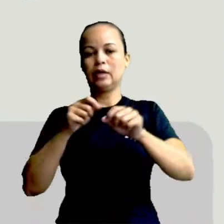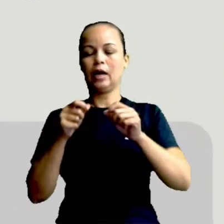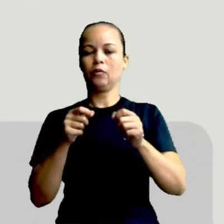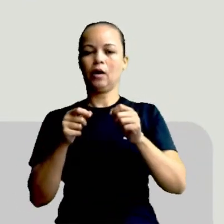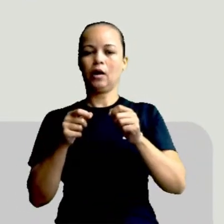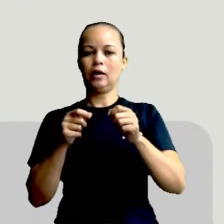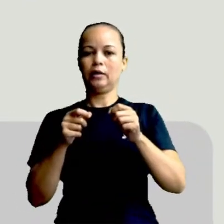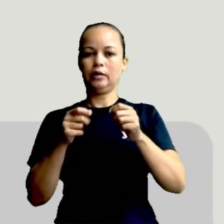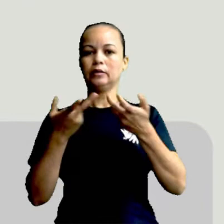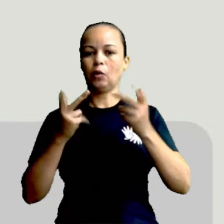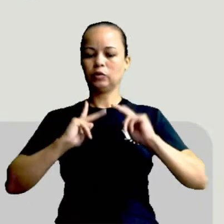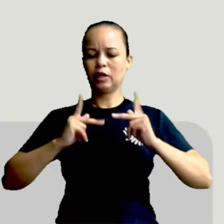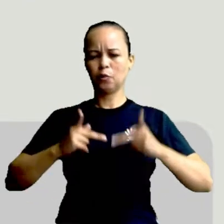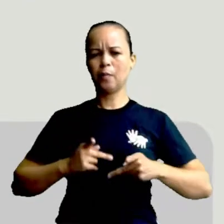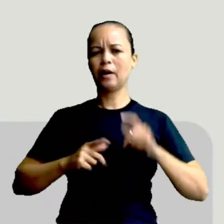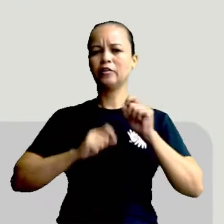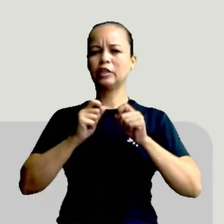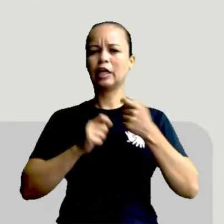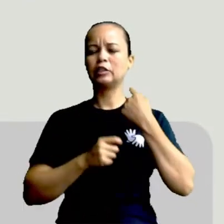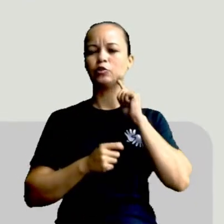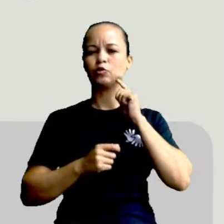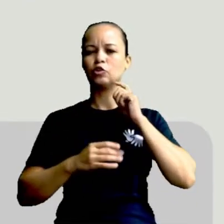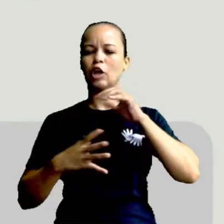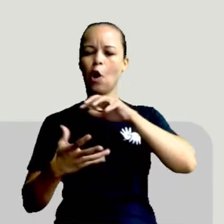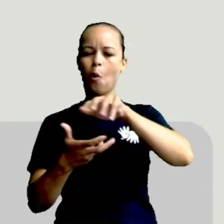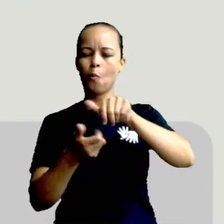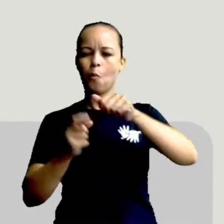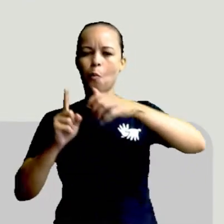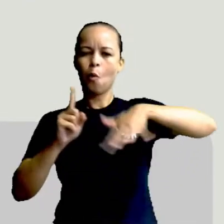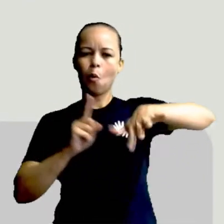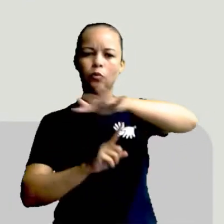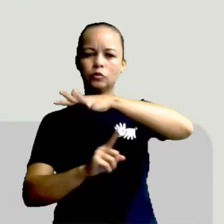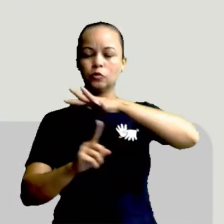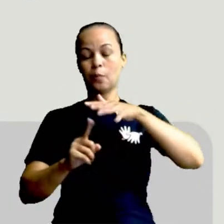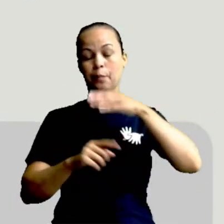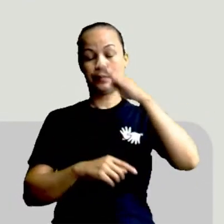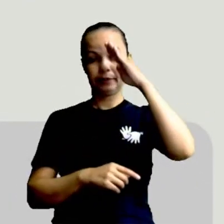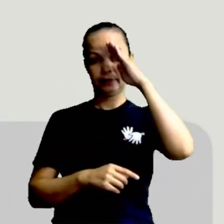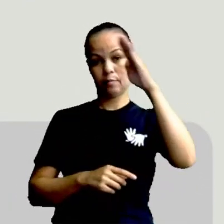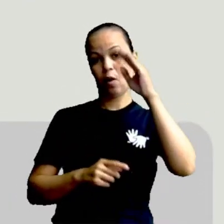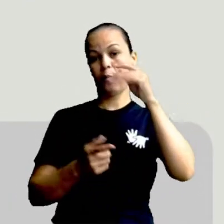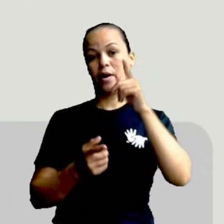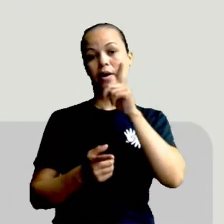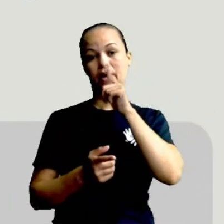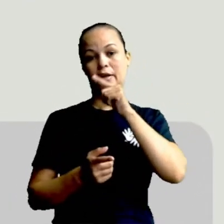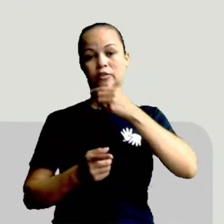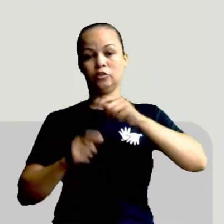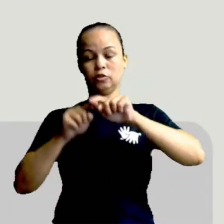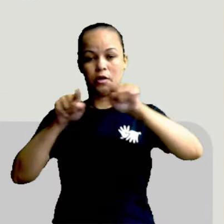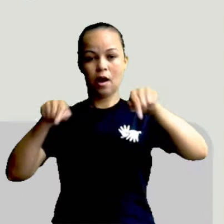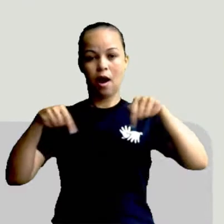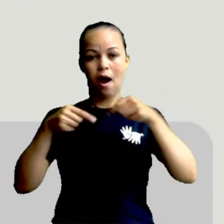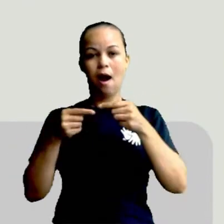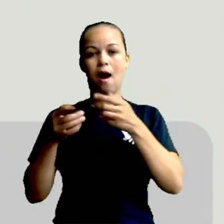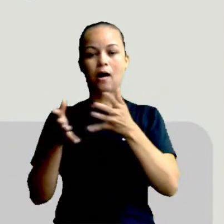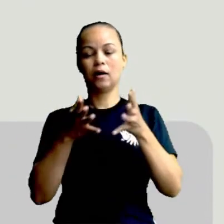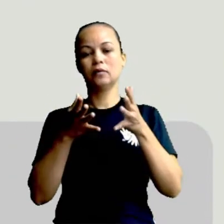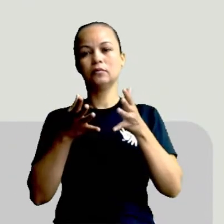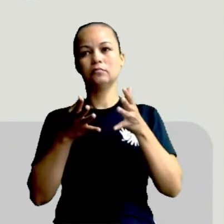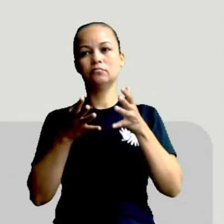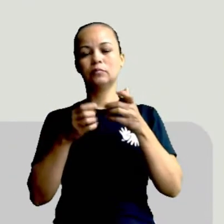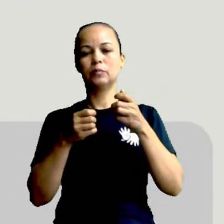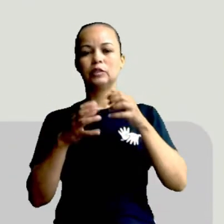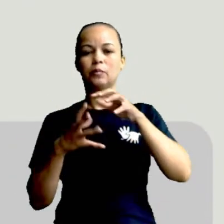meio ambiente, né? Vem poluindo o meio ambiente, principalmente o aquático. E toda a água existente no planeta,